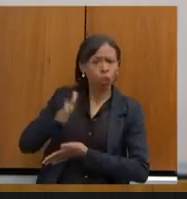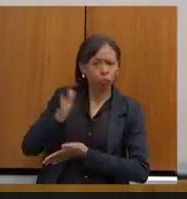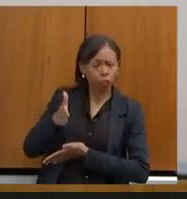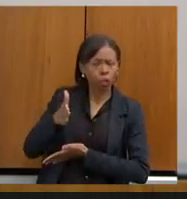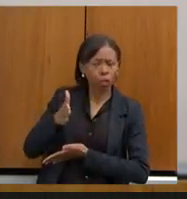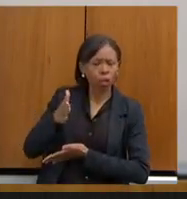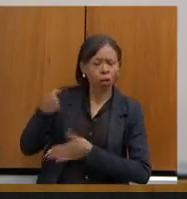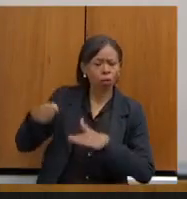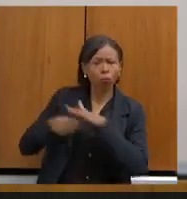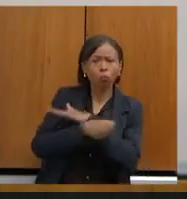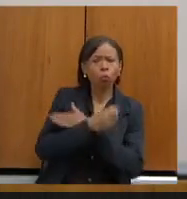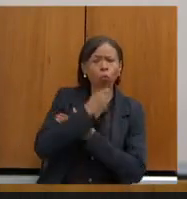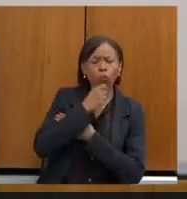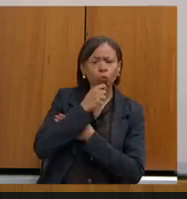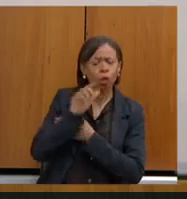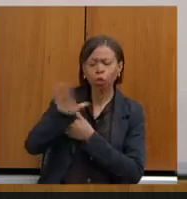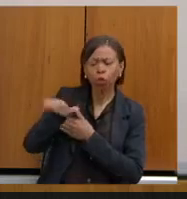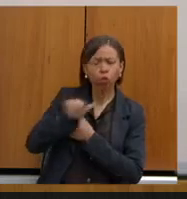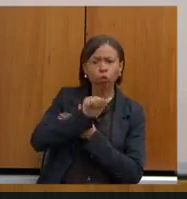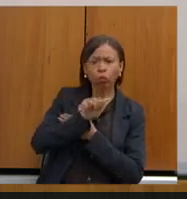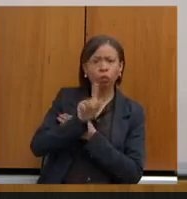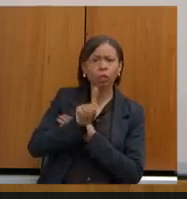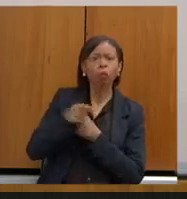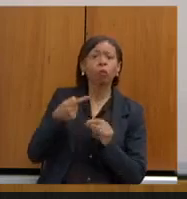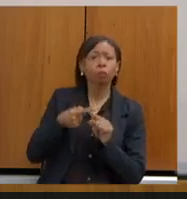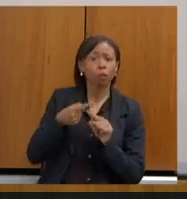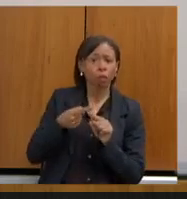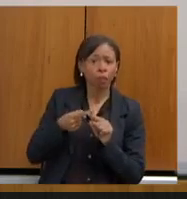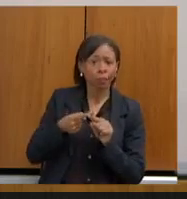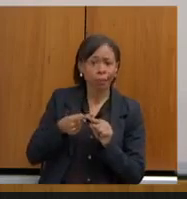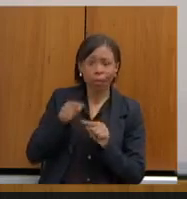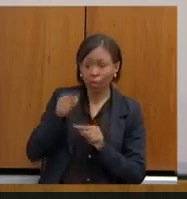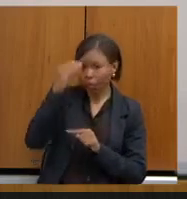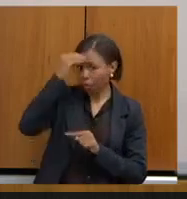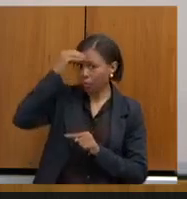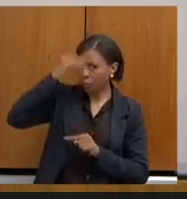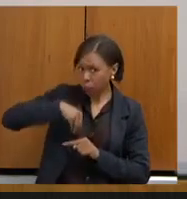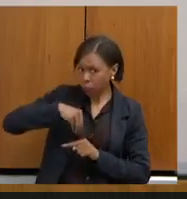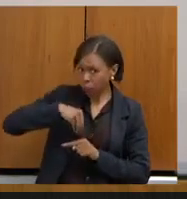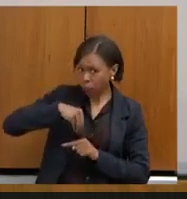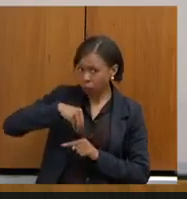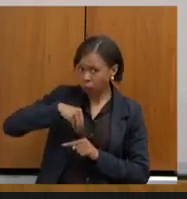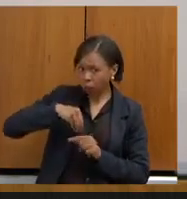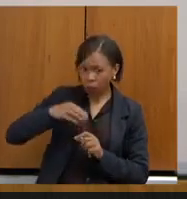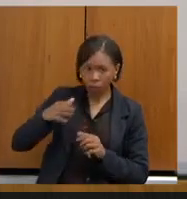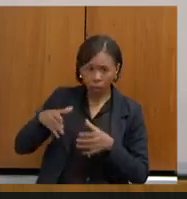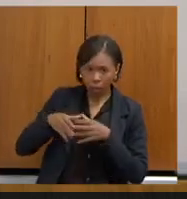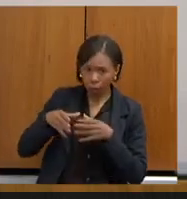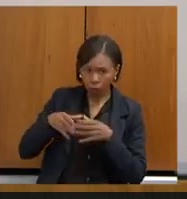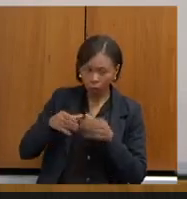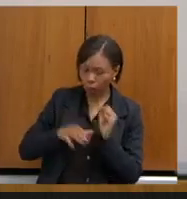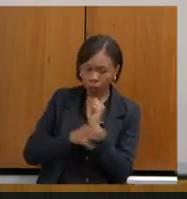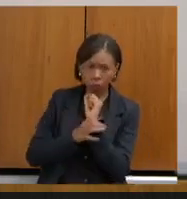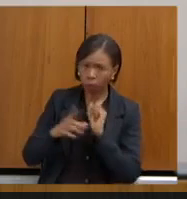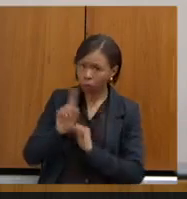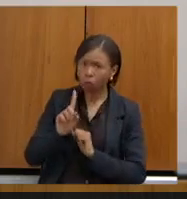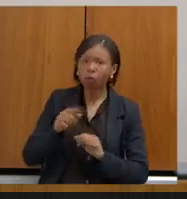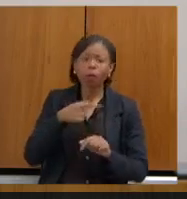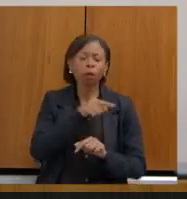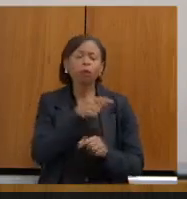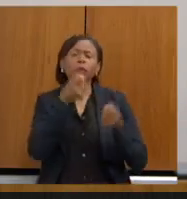os excedentes desses concursos não desistiram da comissão de segurança pouco mas é bom o senhor veio a público esclarecer